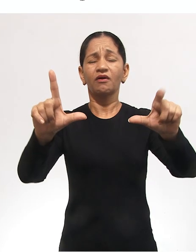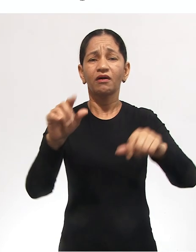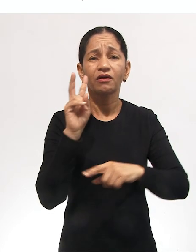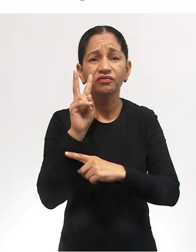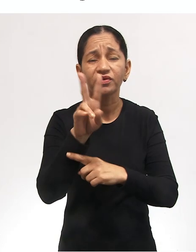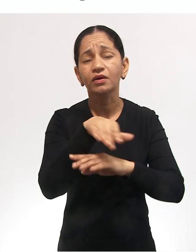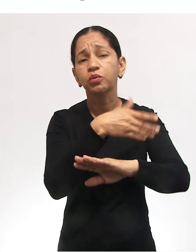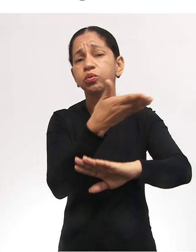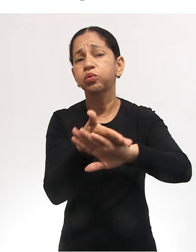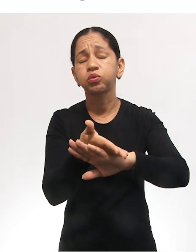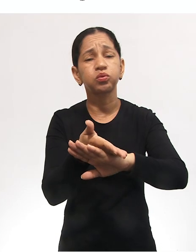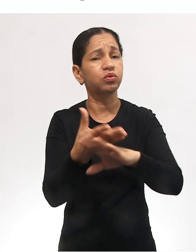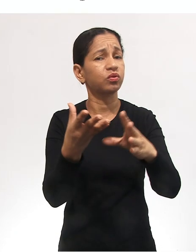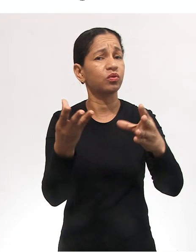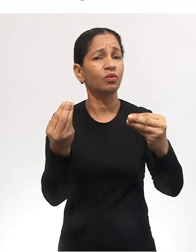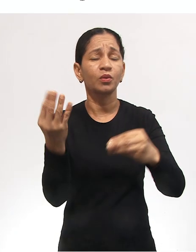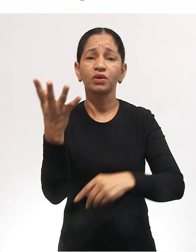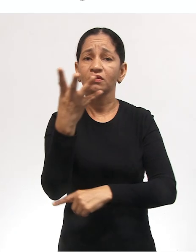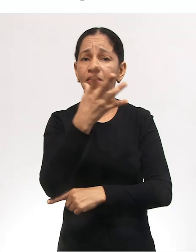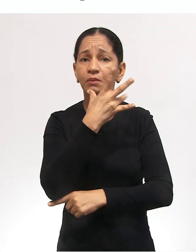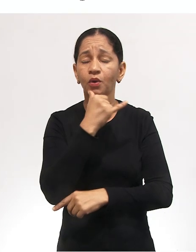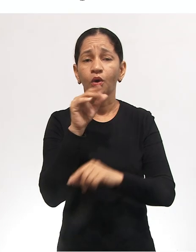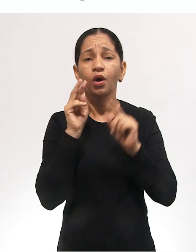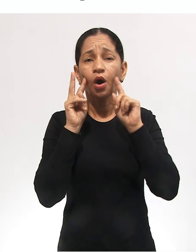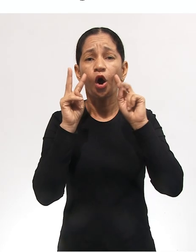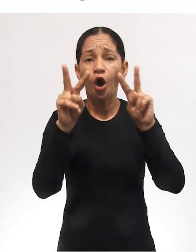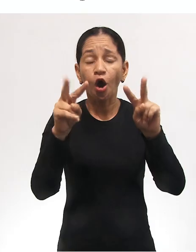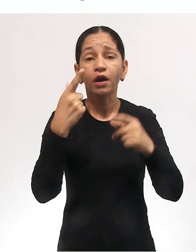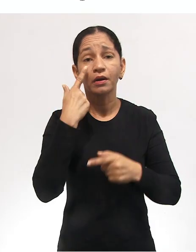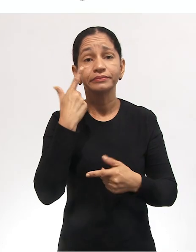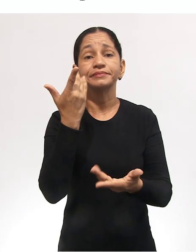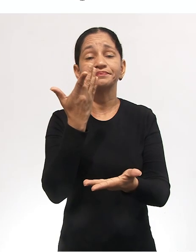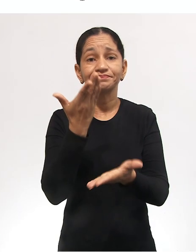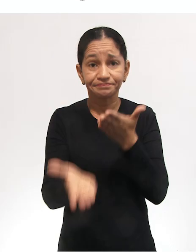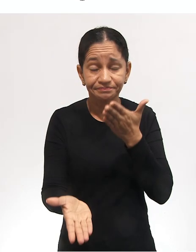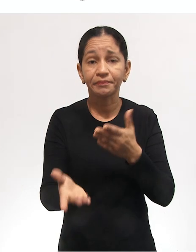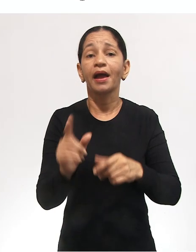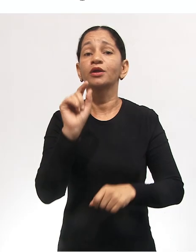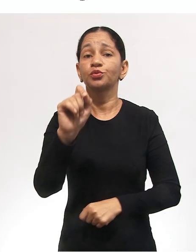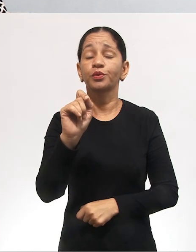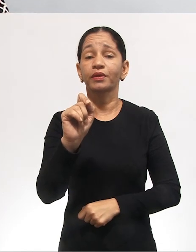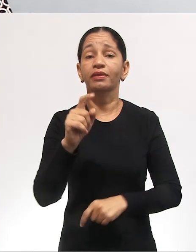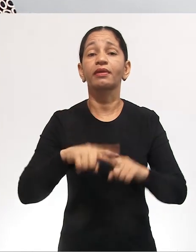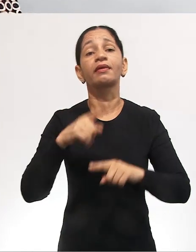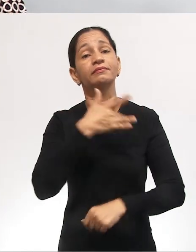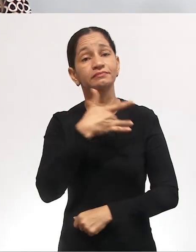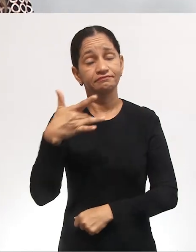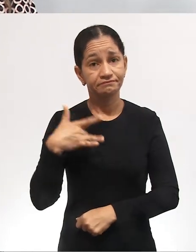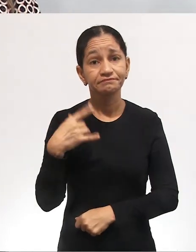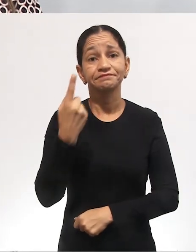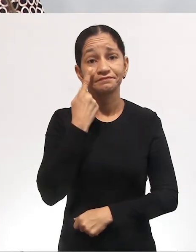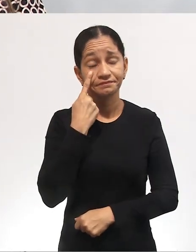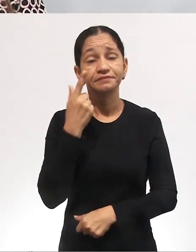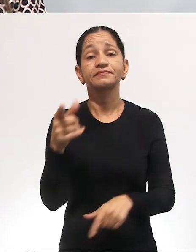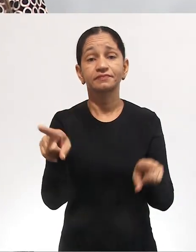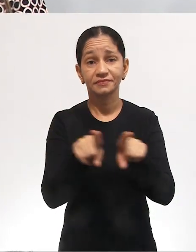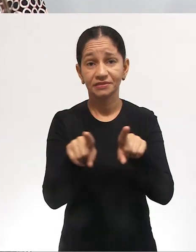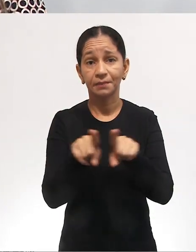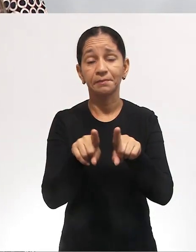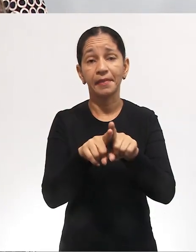imagem, mas vocês conseguem observar que a ergonomia ela vai ajudar na saúde e no bem-estar